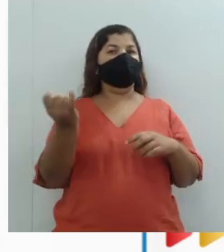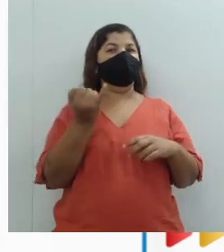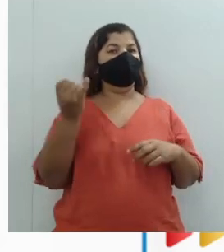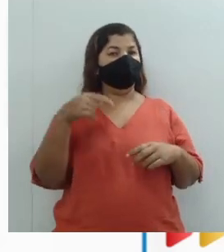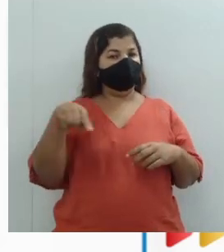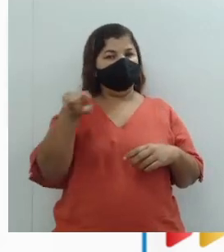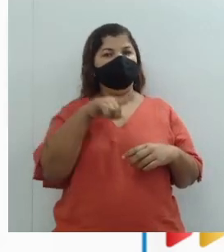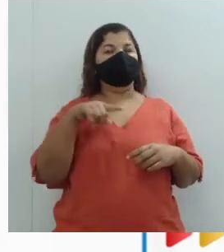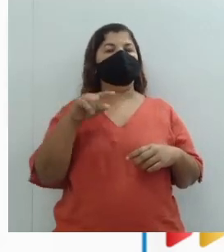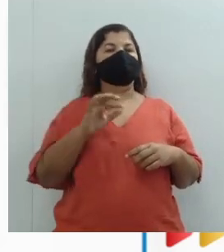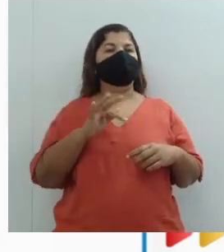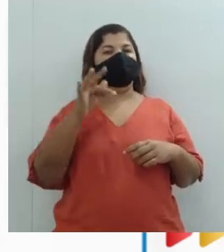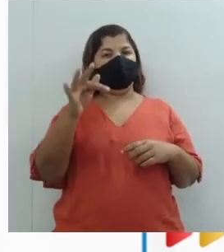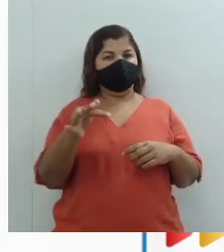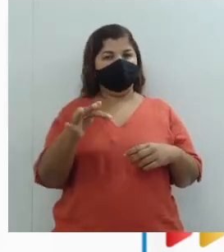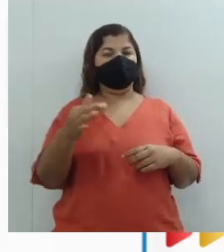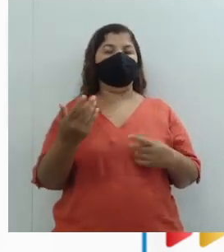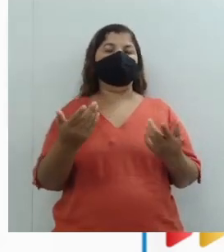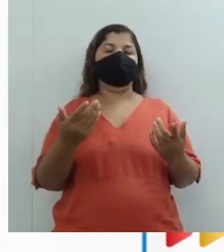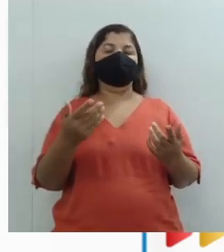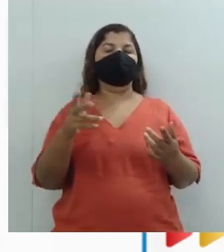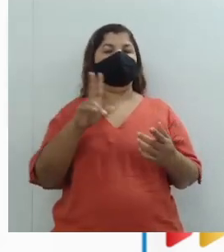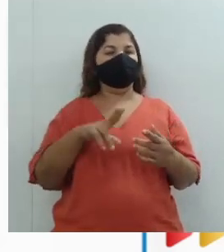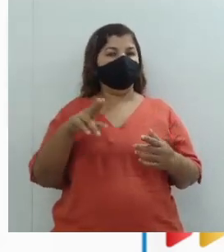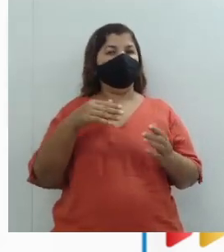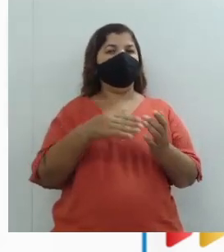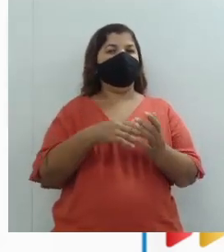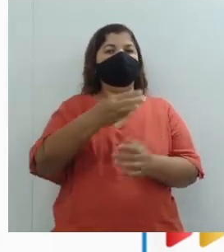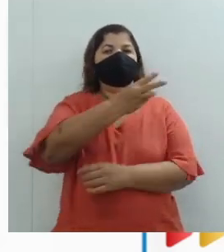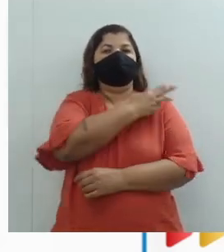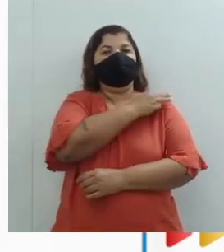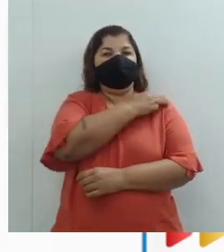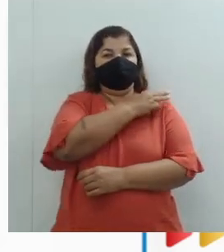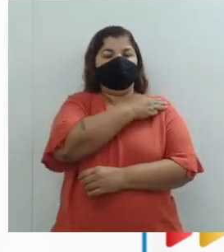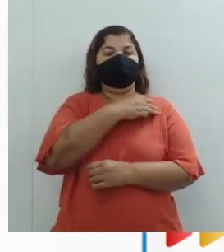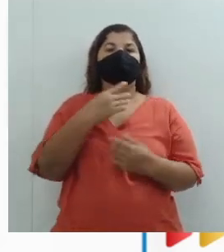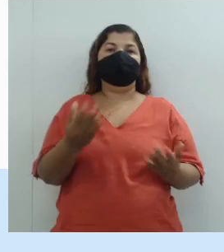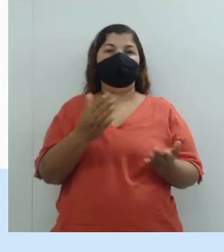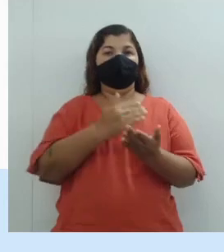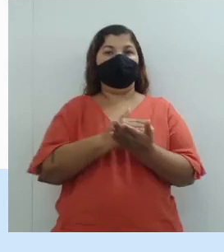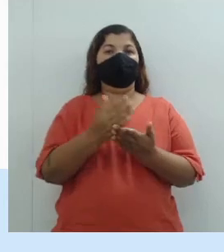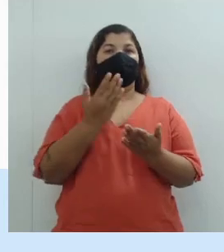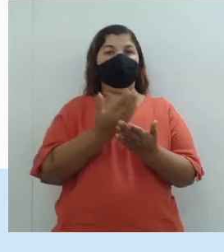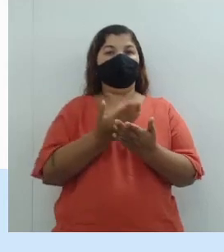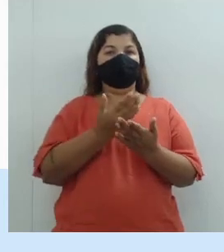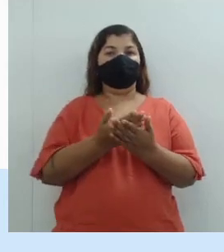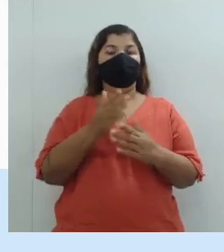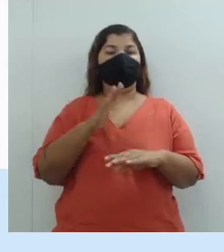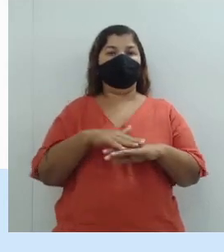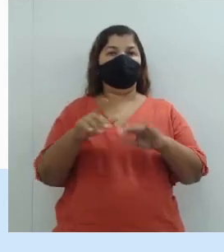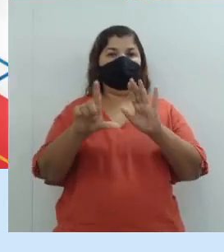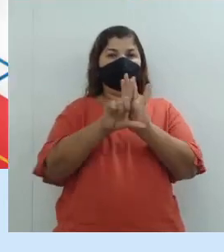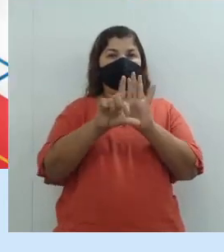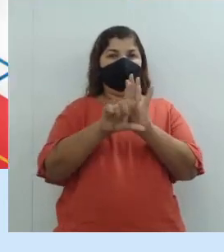utilizar ele com certeza aí até o terceiro ano. Então vamos lá começar essa aula, né, falando sobre leis de